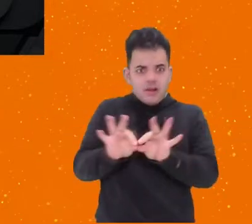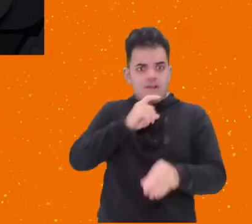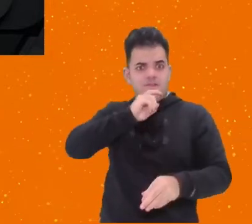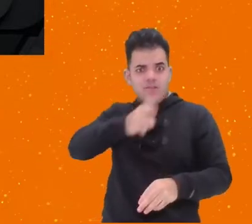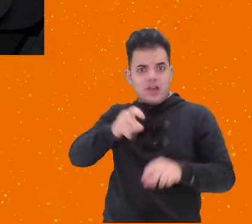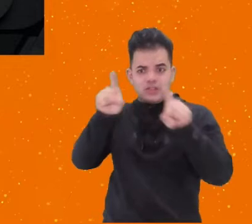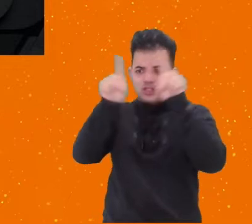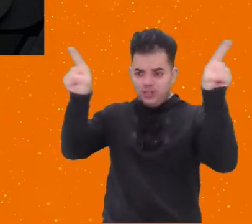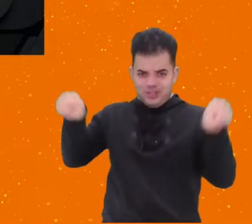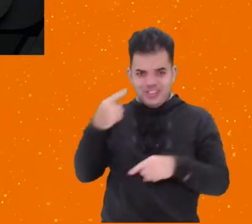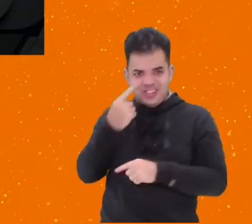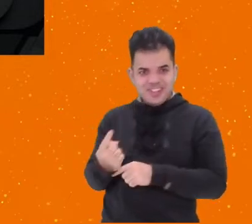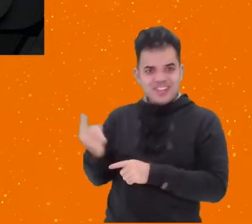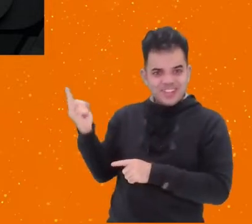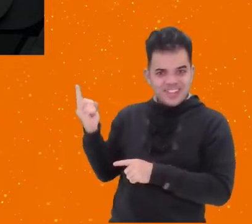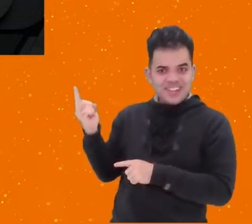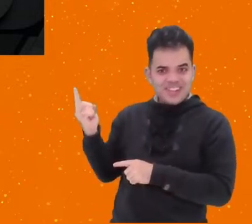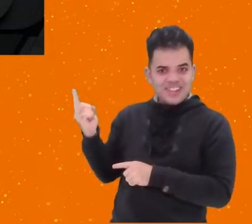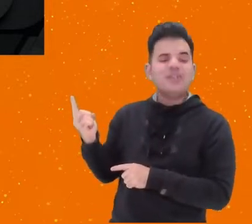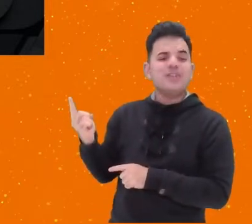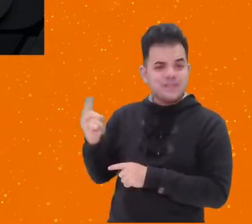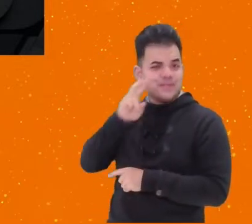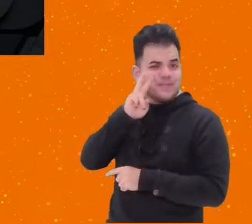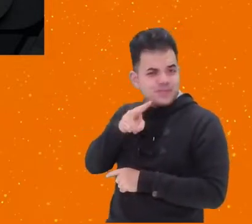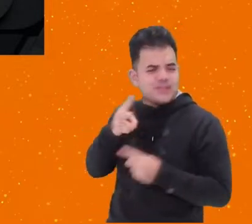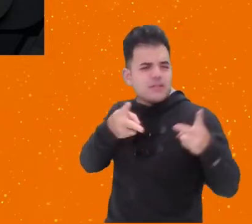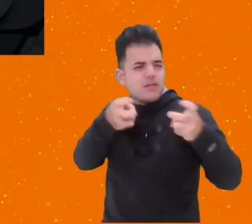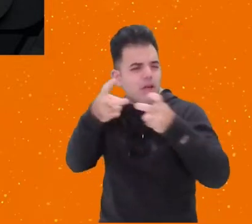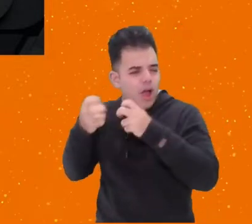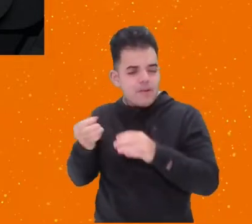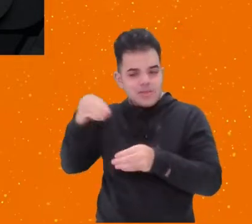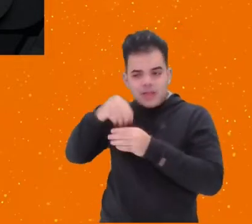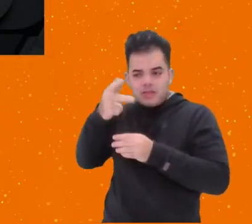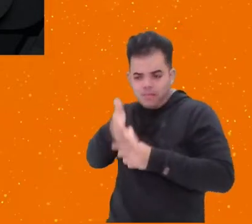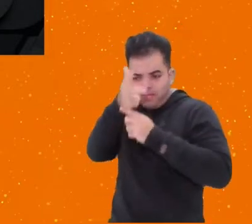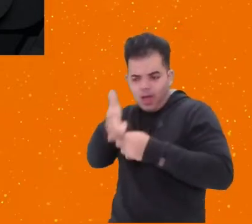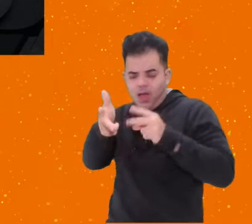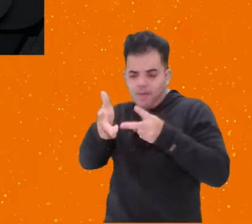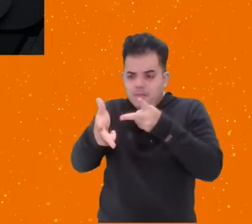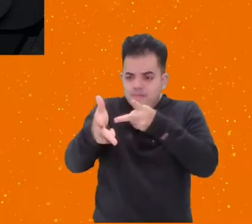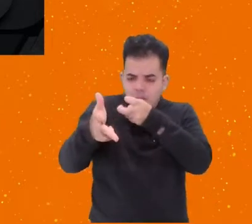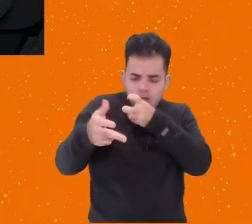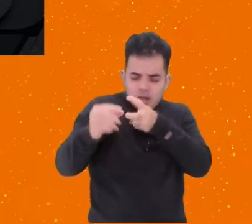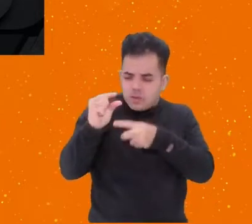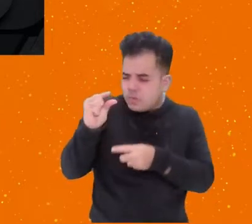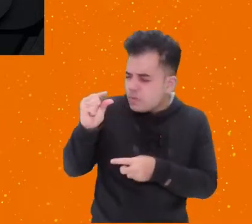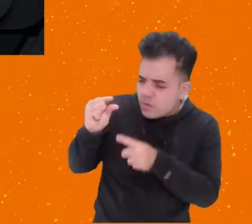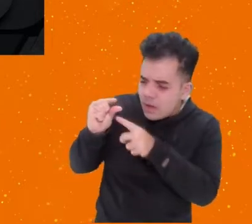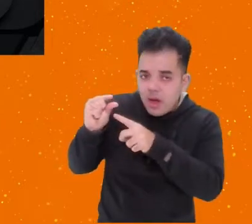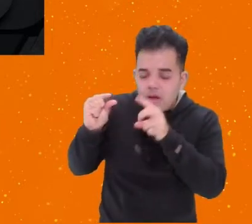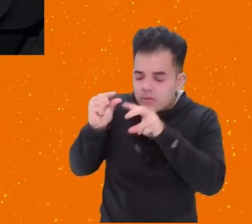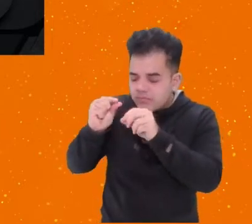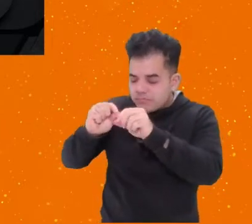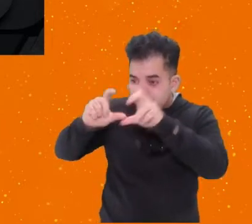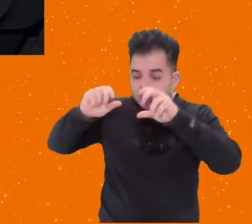aqui é interessante. Você vê câmeras com sensores menores e com uma resolução